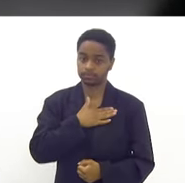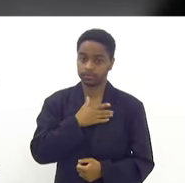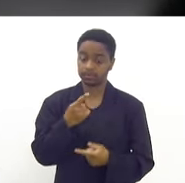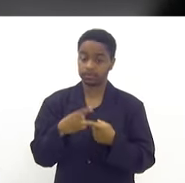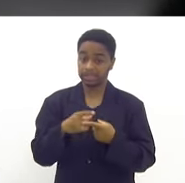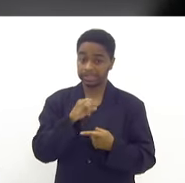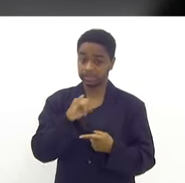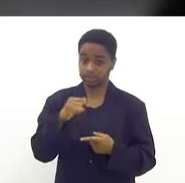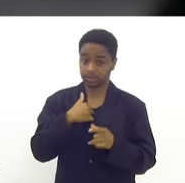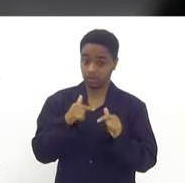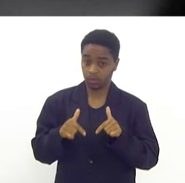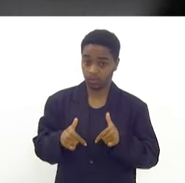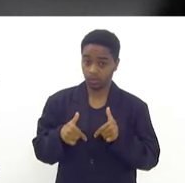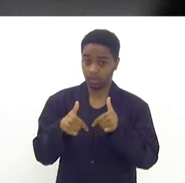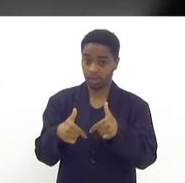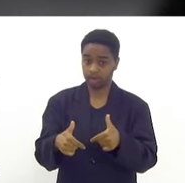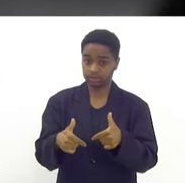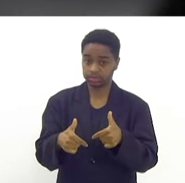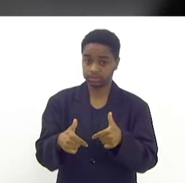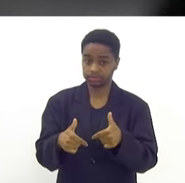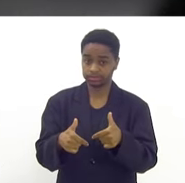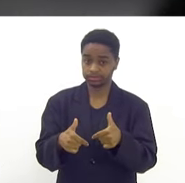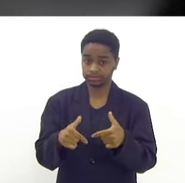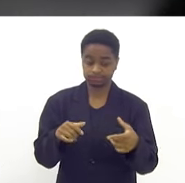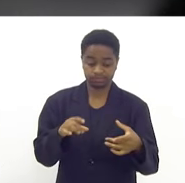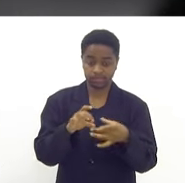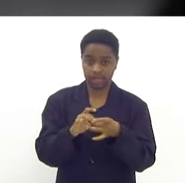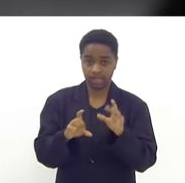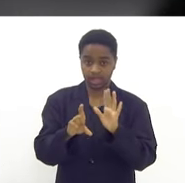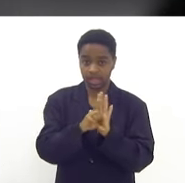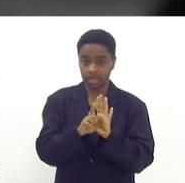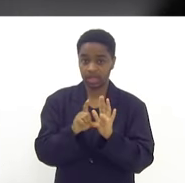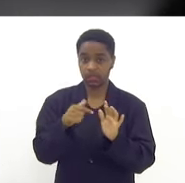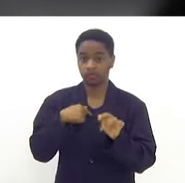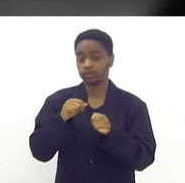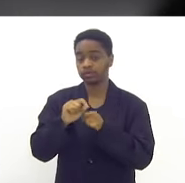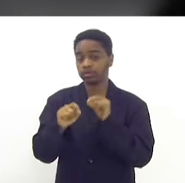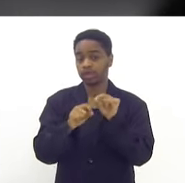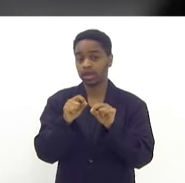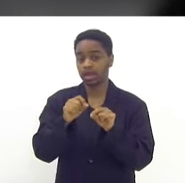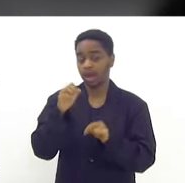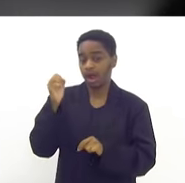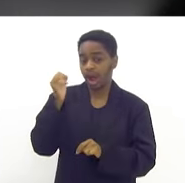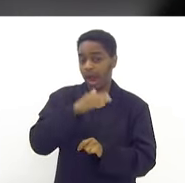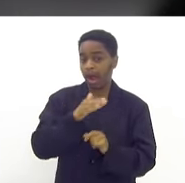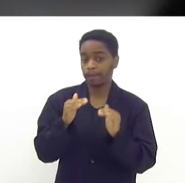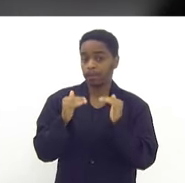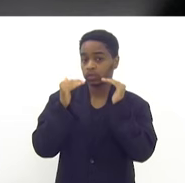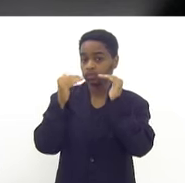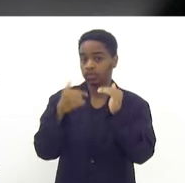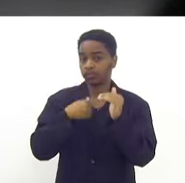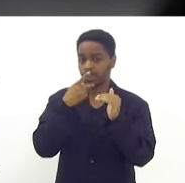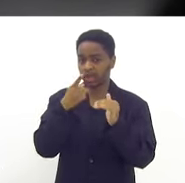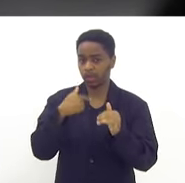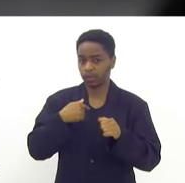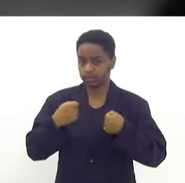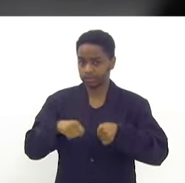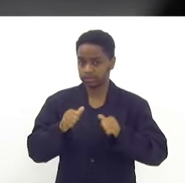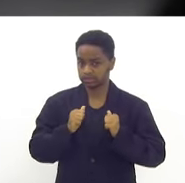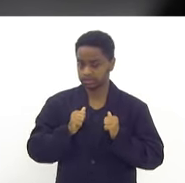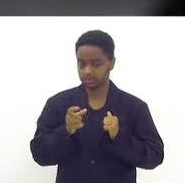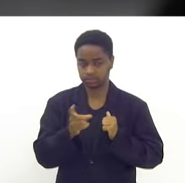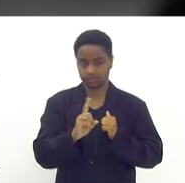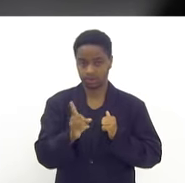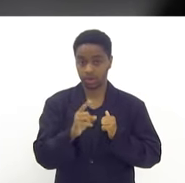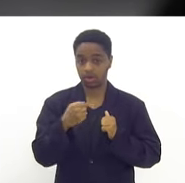ajo no no silêncio da Lei eu cometo abuso de autoridade eu não tô dizendo com isso que eu não devo agir Não não é esse o argumento